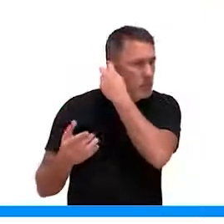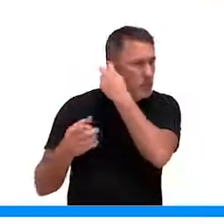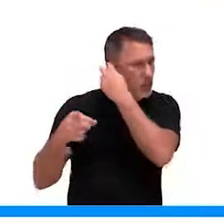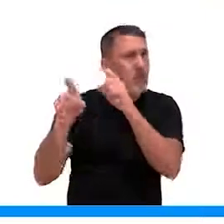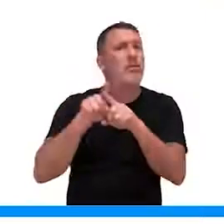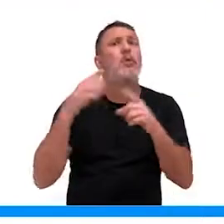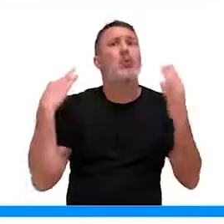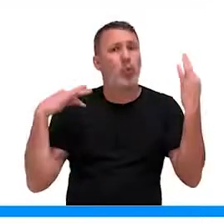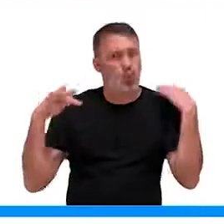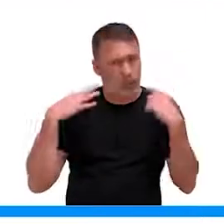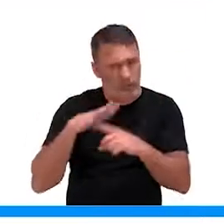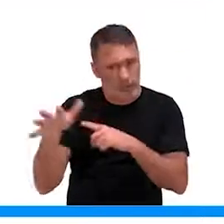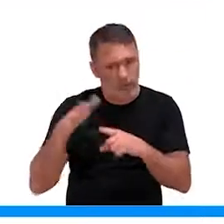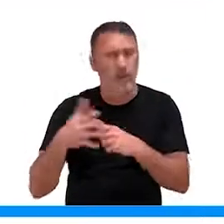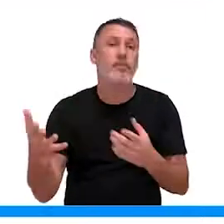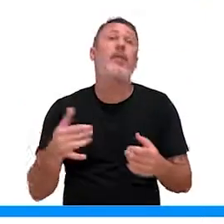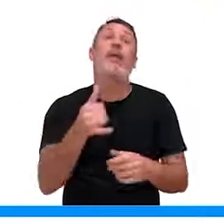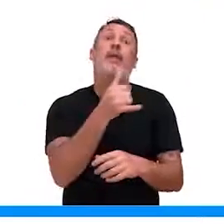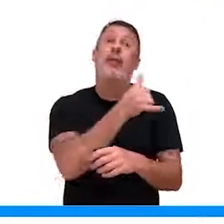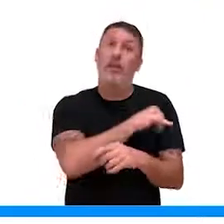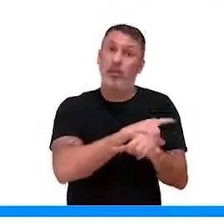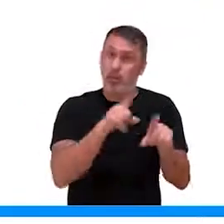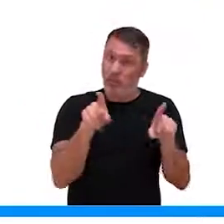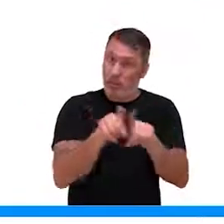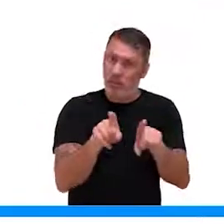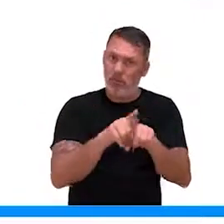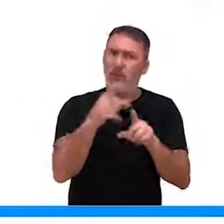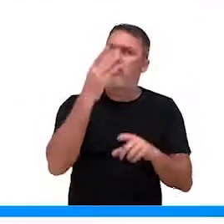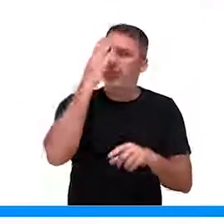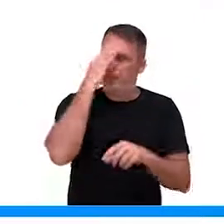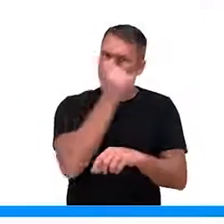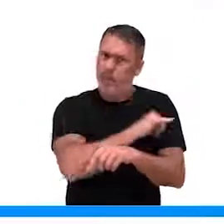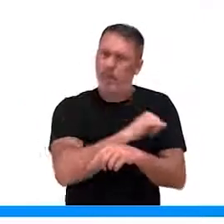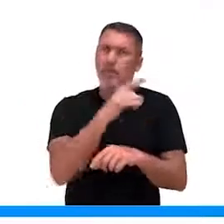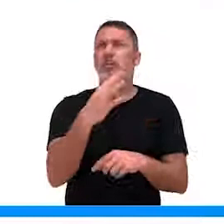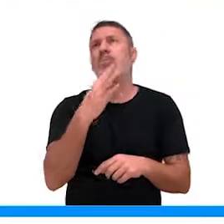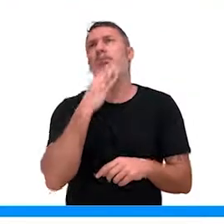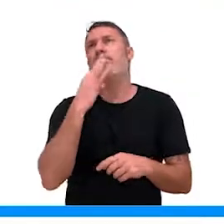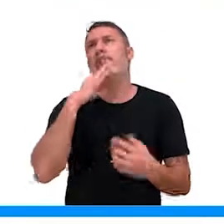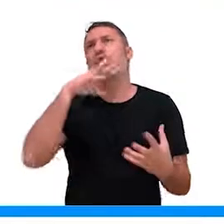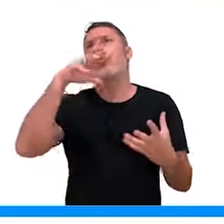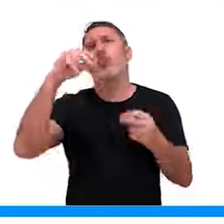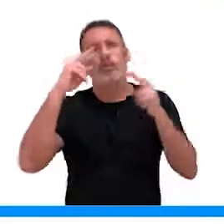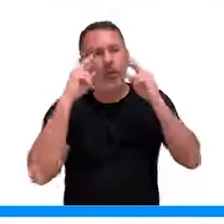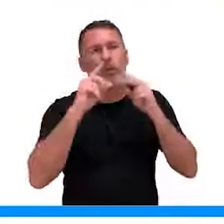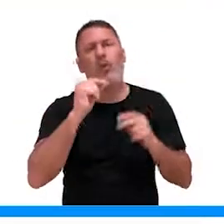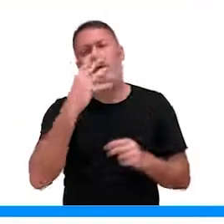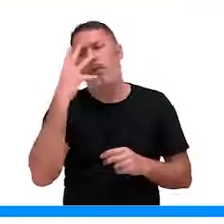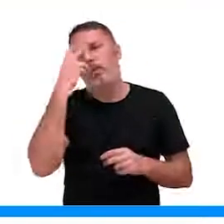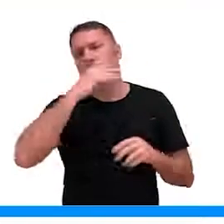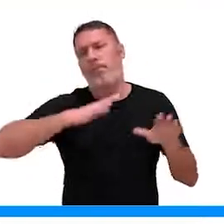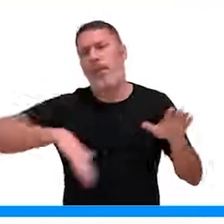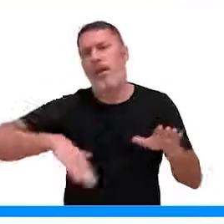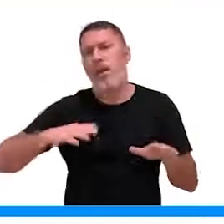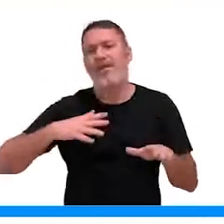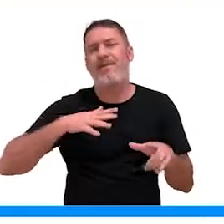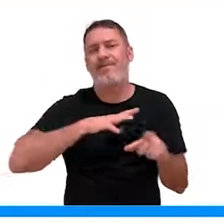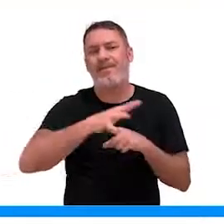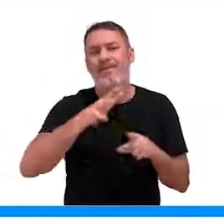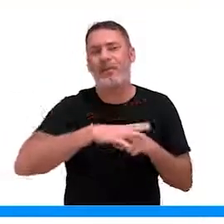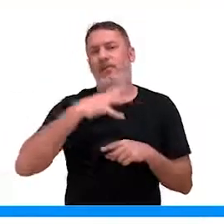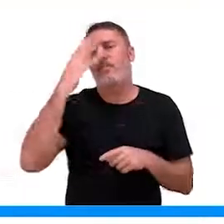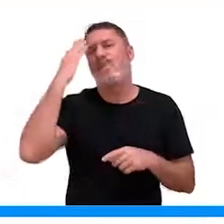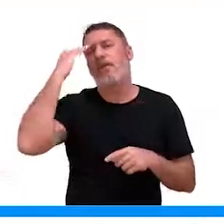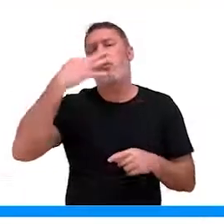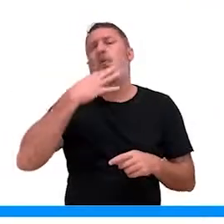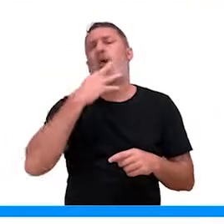atrativos turísticos. O Rio de Janeiro também. O Rio de Janeiro, claro, conhecido internacionalmente pelas suas belíssimas praias, pelas suas